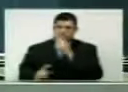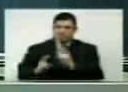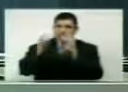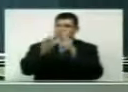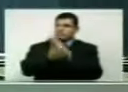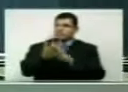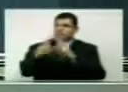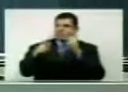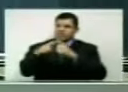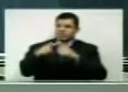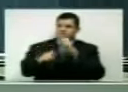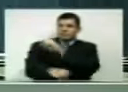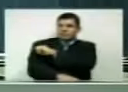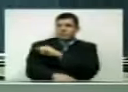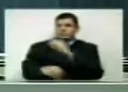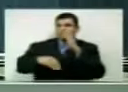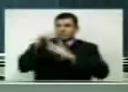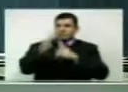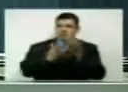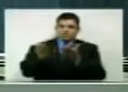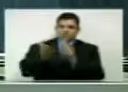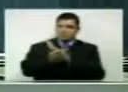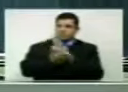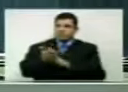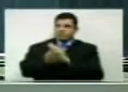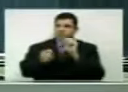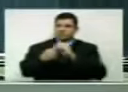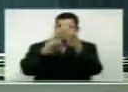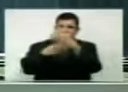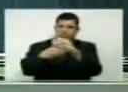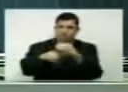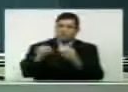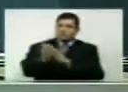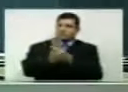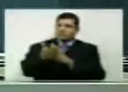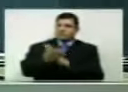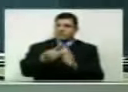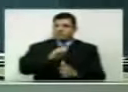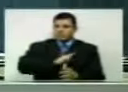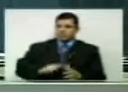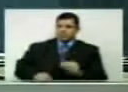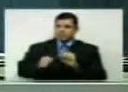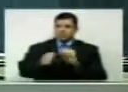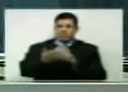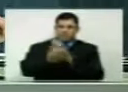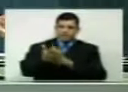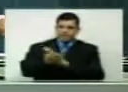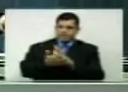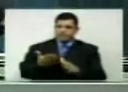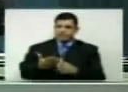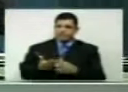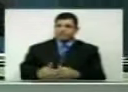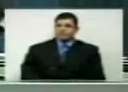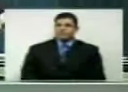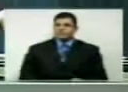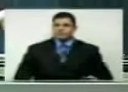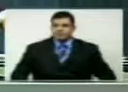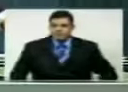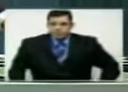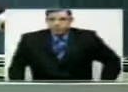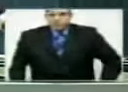e não manda médico, e não manda enfermeira, e não manda assistência, e não faz concurso público. O governo não faz concurso público.